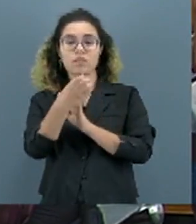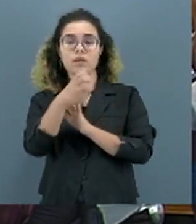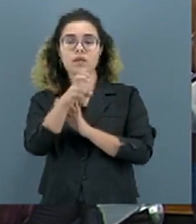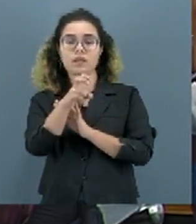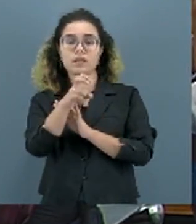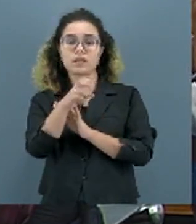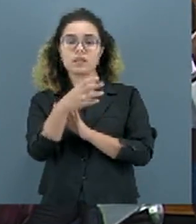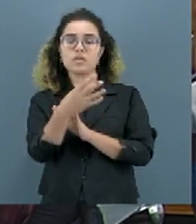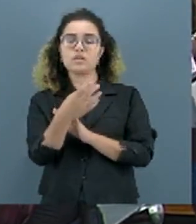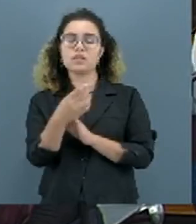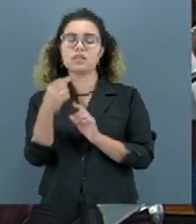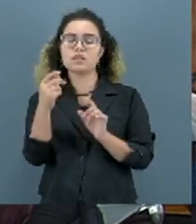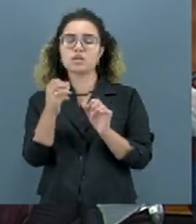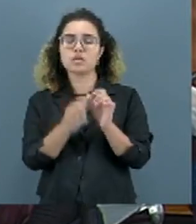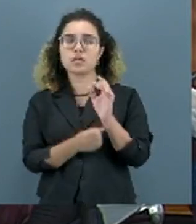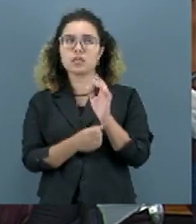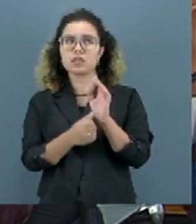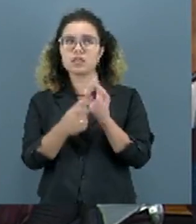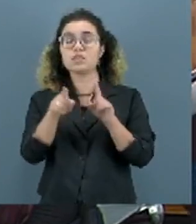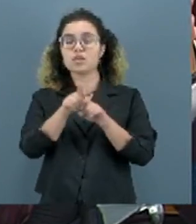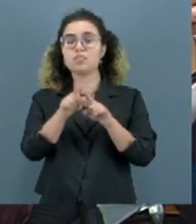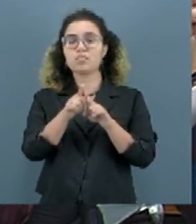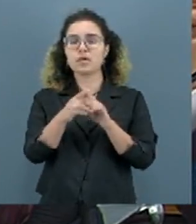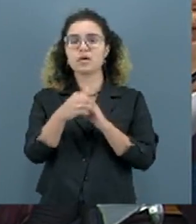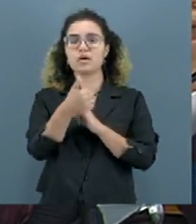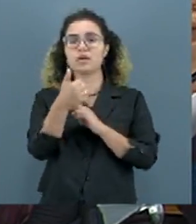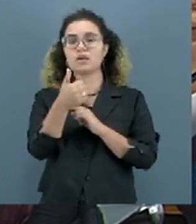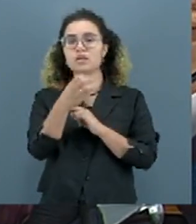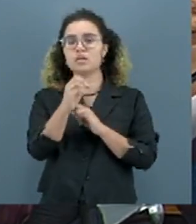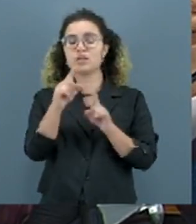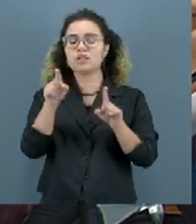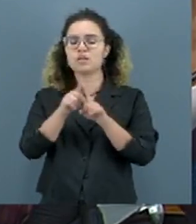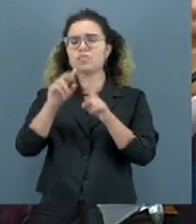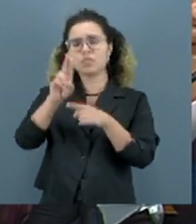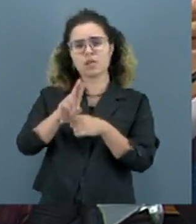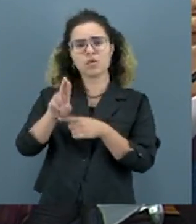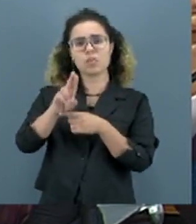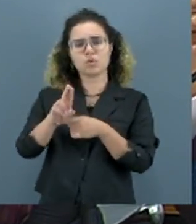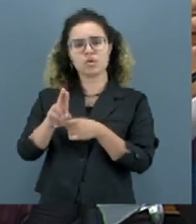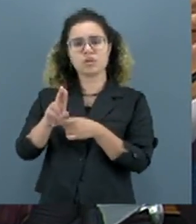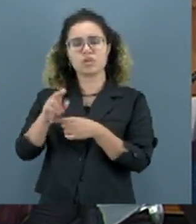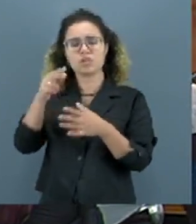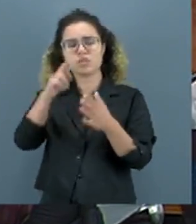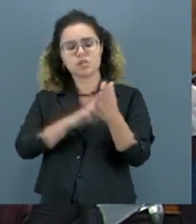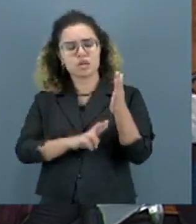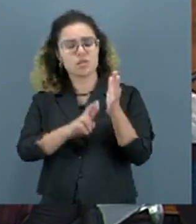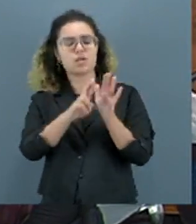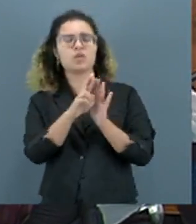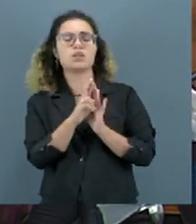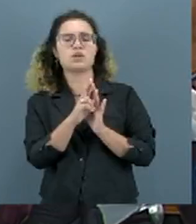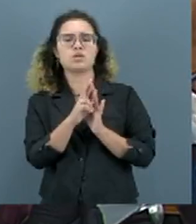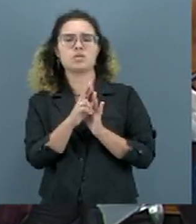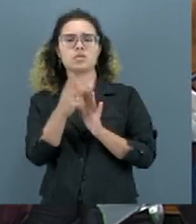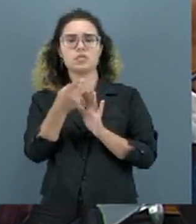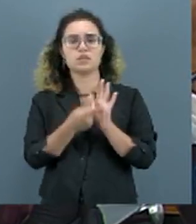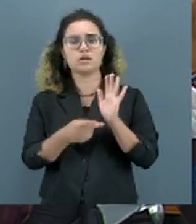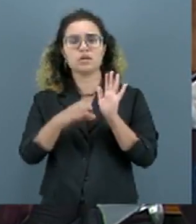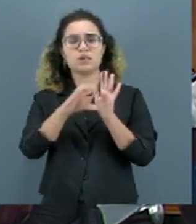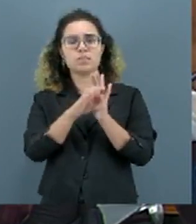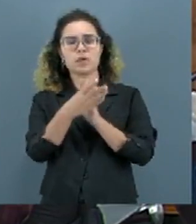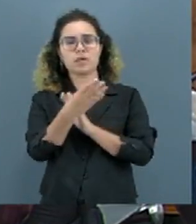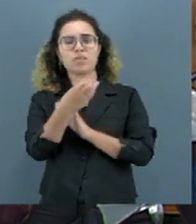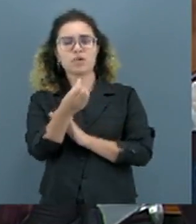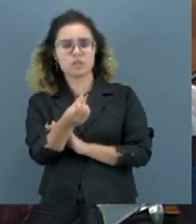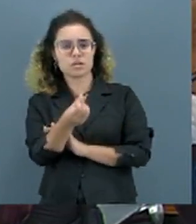autoria de vossa excelência PEC 110 que será também objeto deste relatório e até que 46